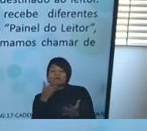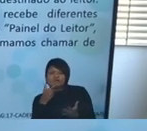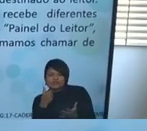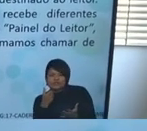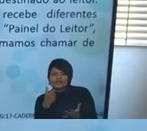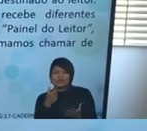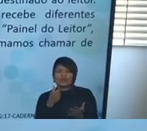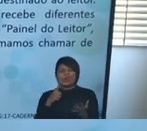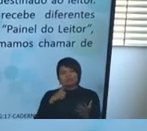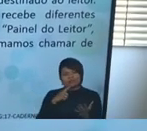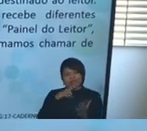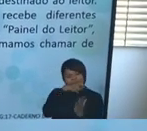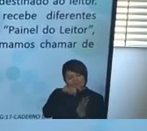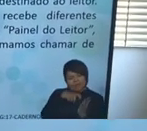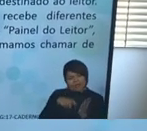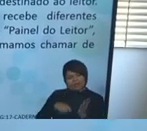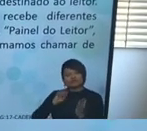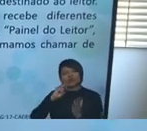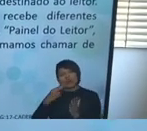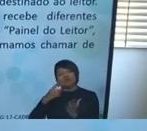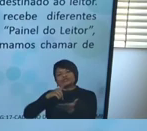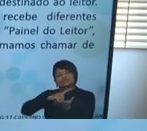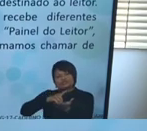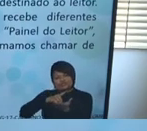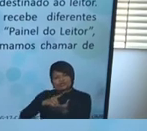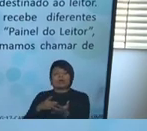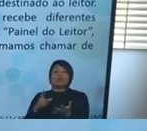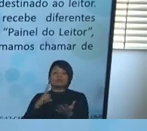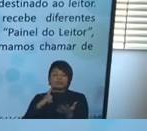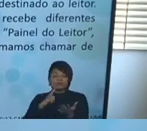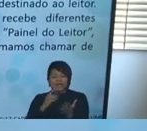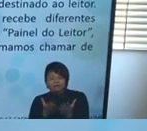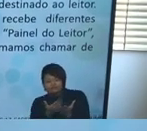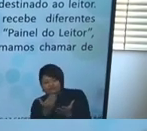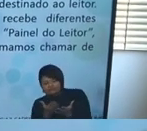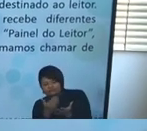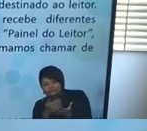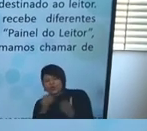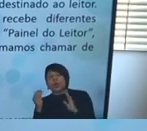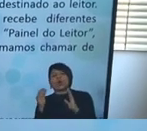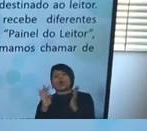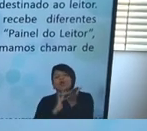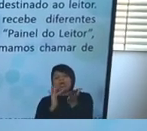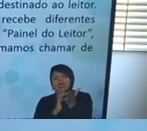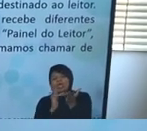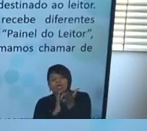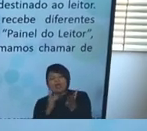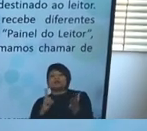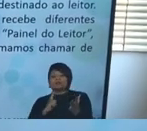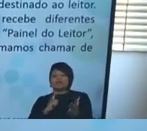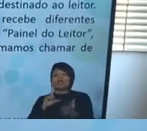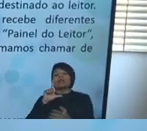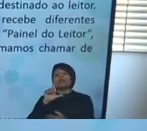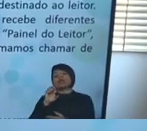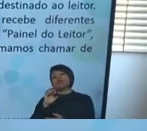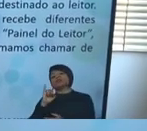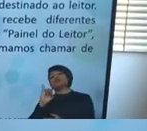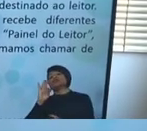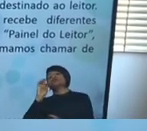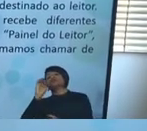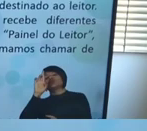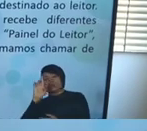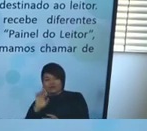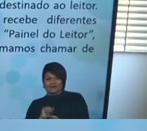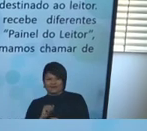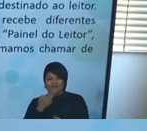um espaço destinado ao leitor. Localizado nas páginas finais de revistas, essa seção